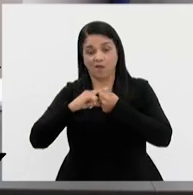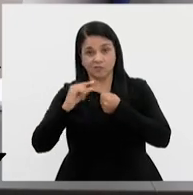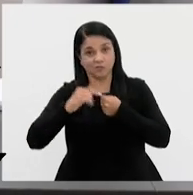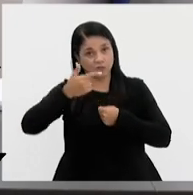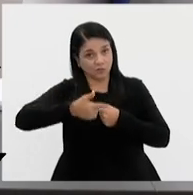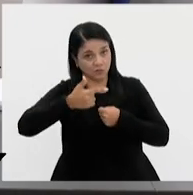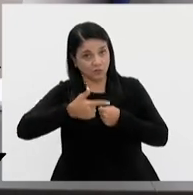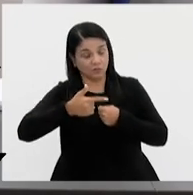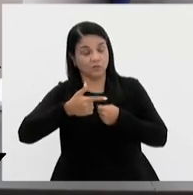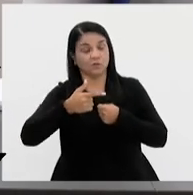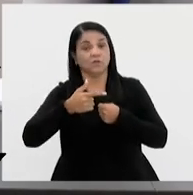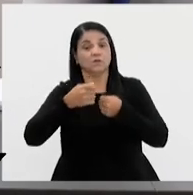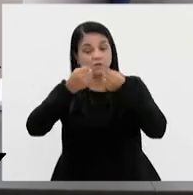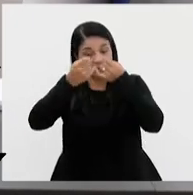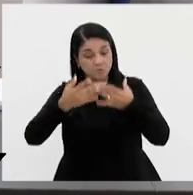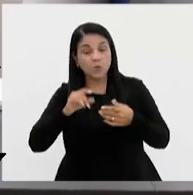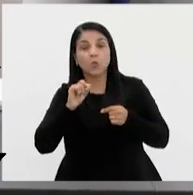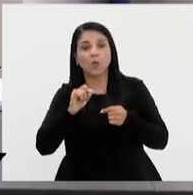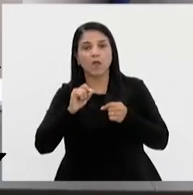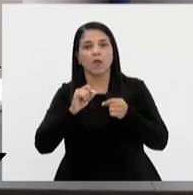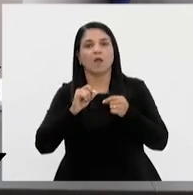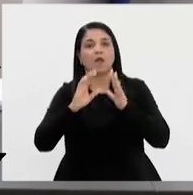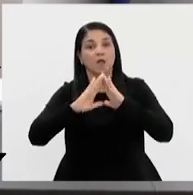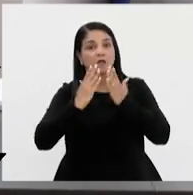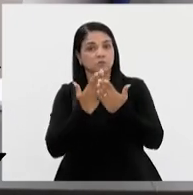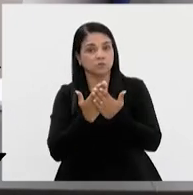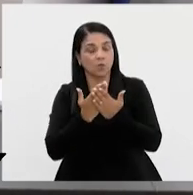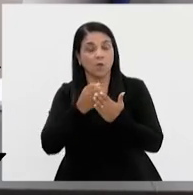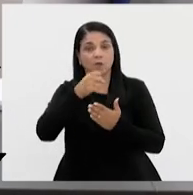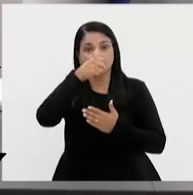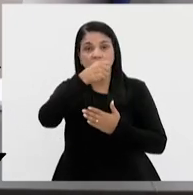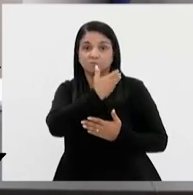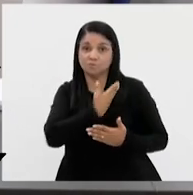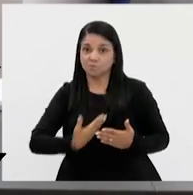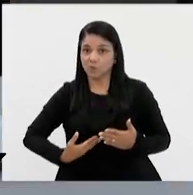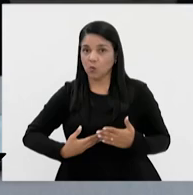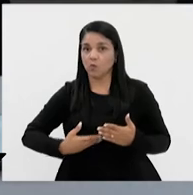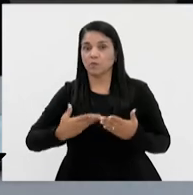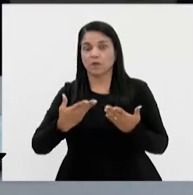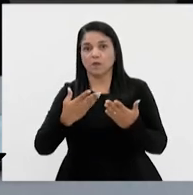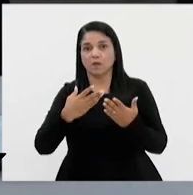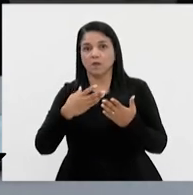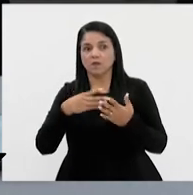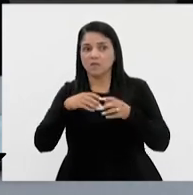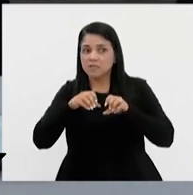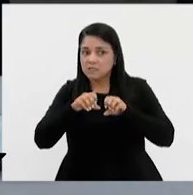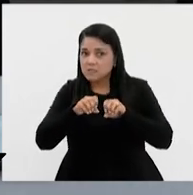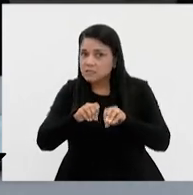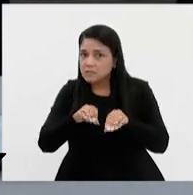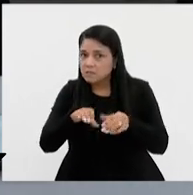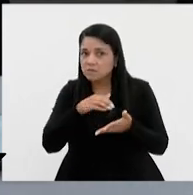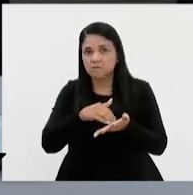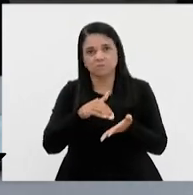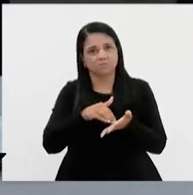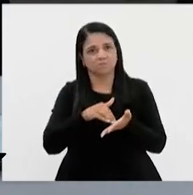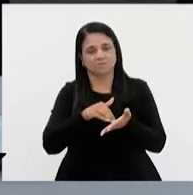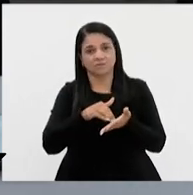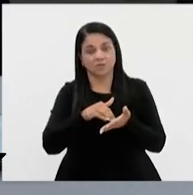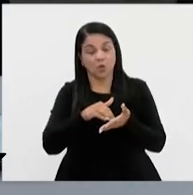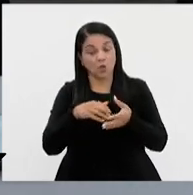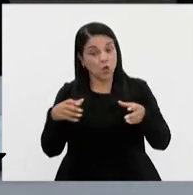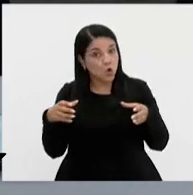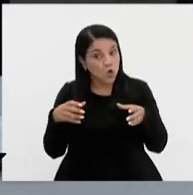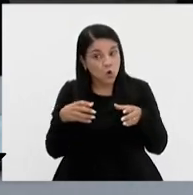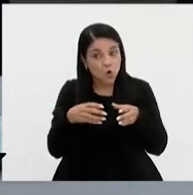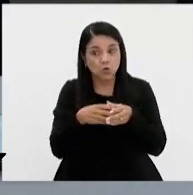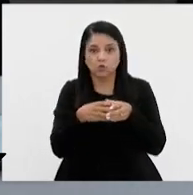escolas públicas da Secretaria de Educação do Estado, fala, do Rio de Janeiro. Não fala segundo. Que é da Secretaria de Educação. Fala, em conjunto. Em conjunto